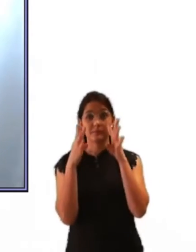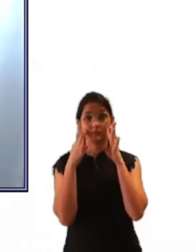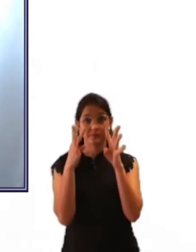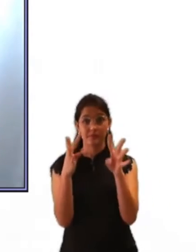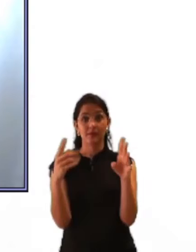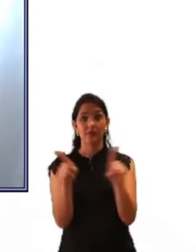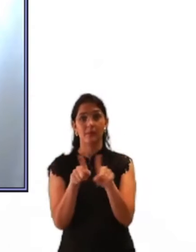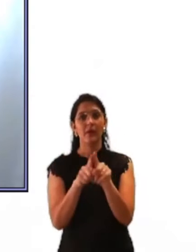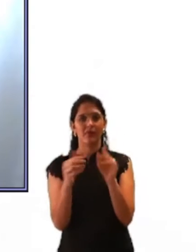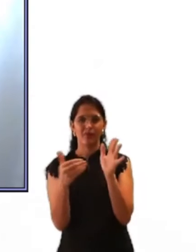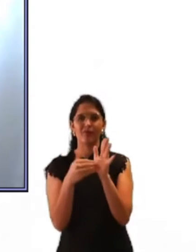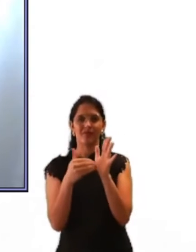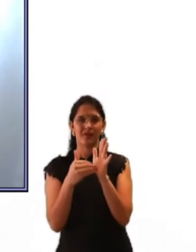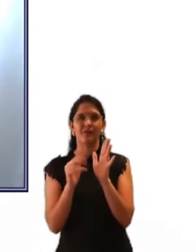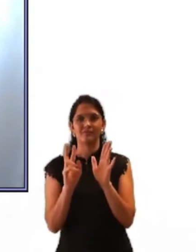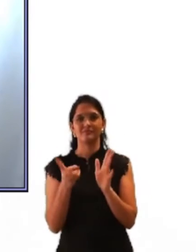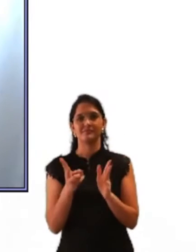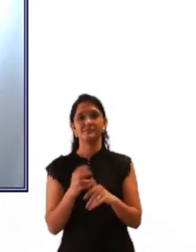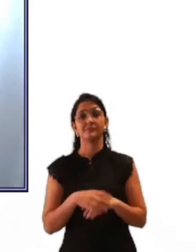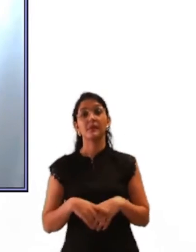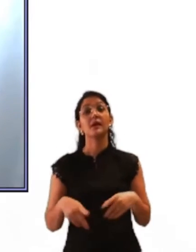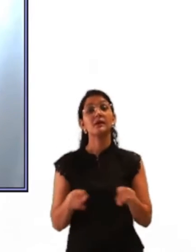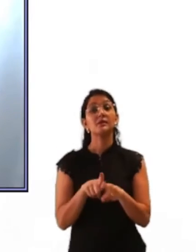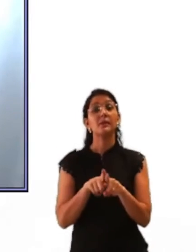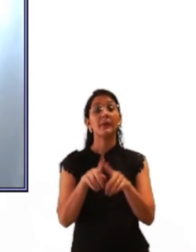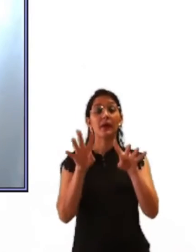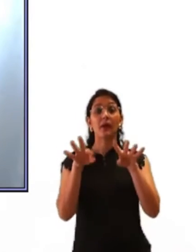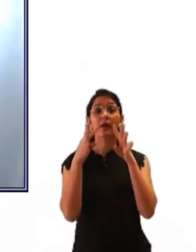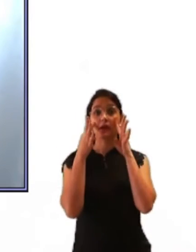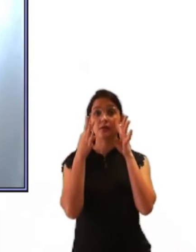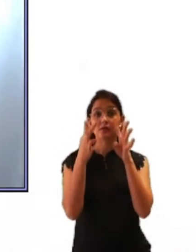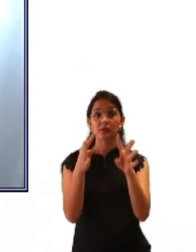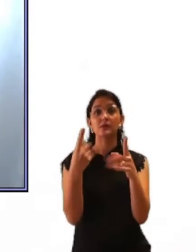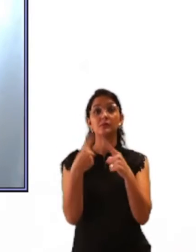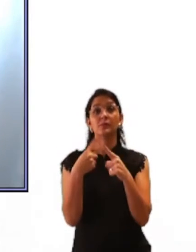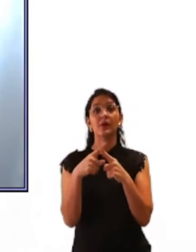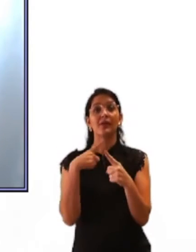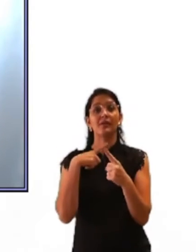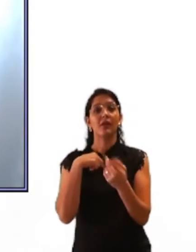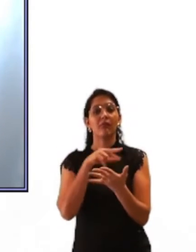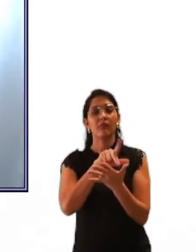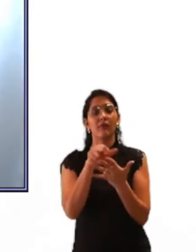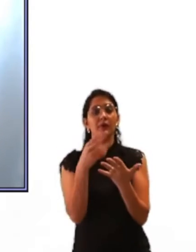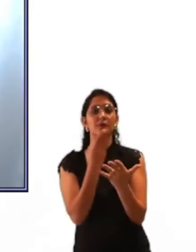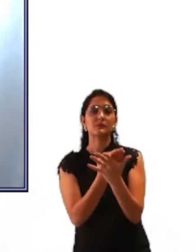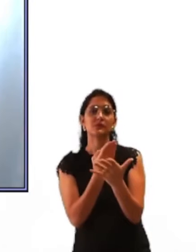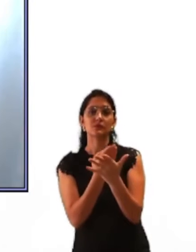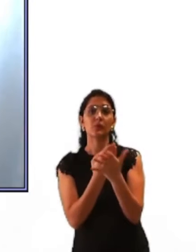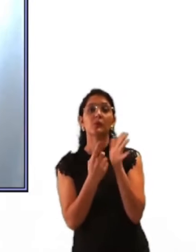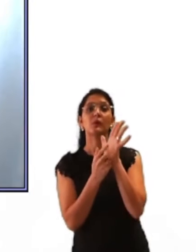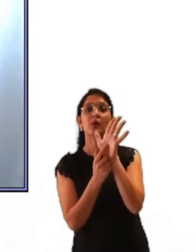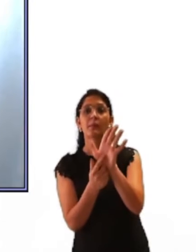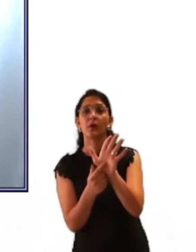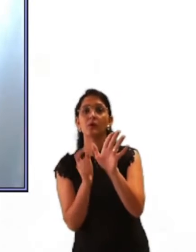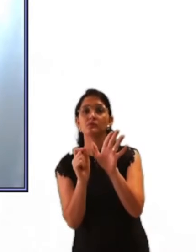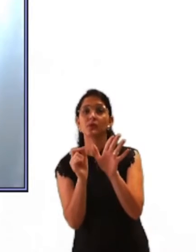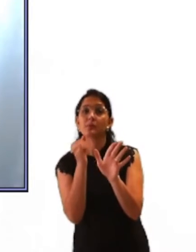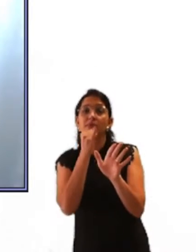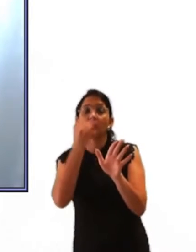para o fim aqui, tá, gente? É interessante porque existem estudos que demonstram que